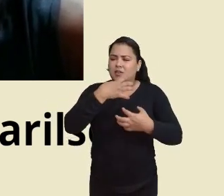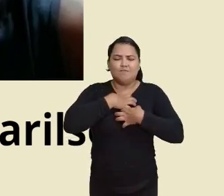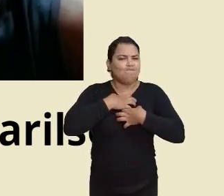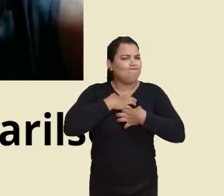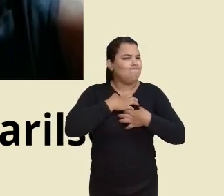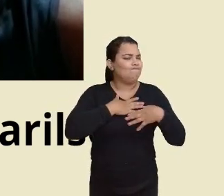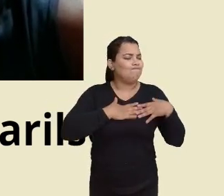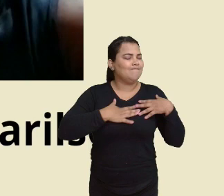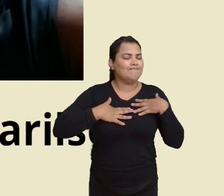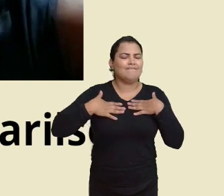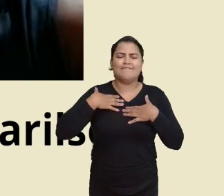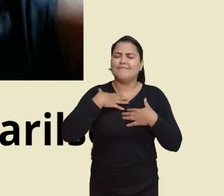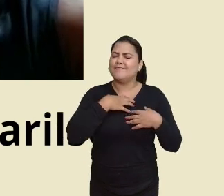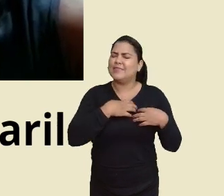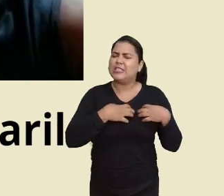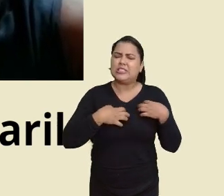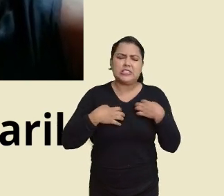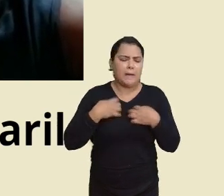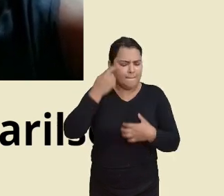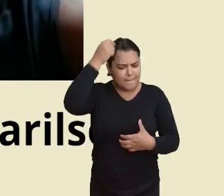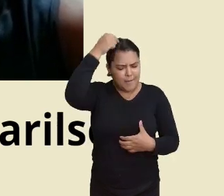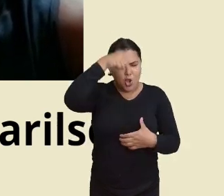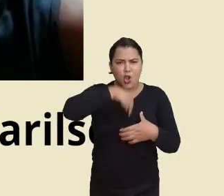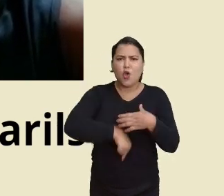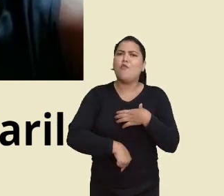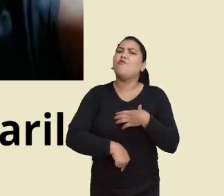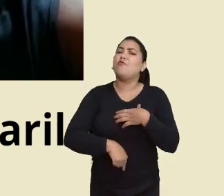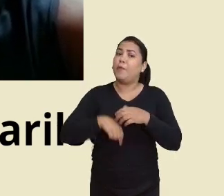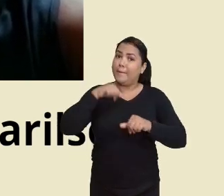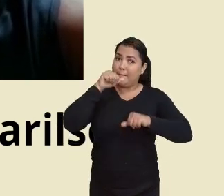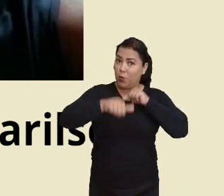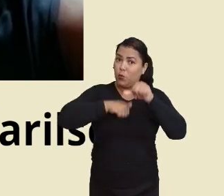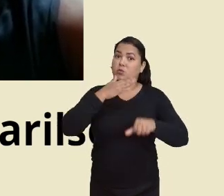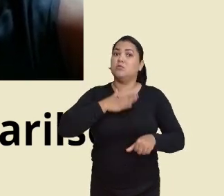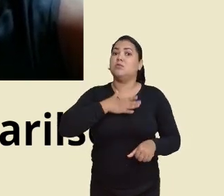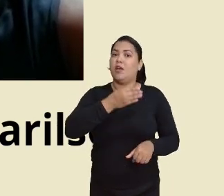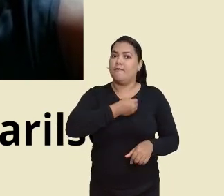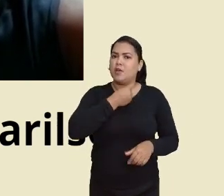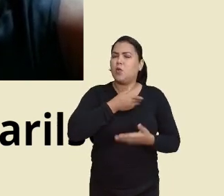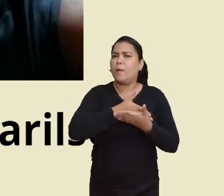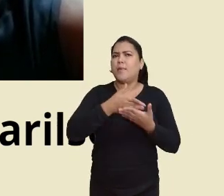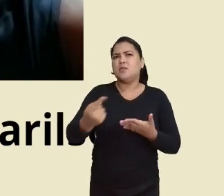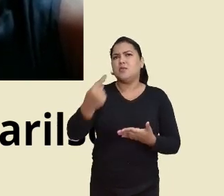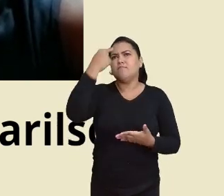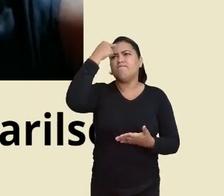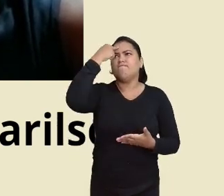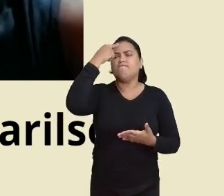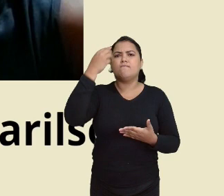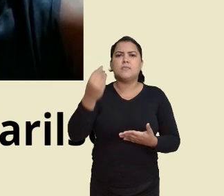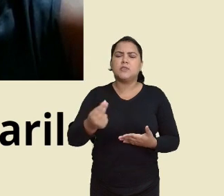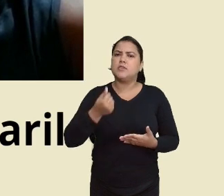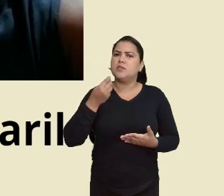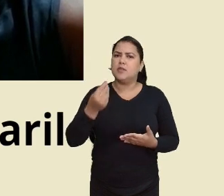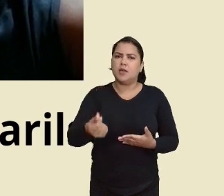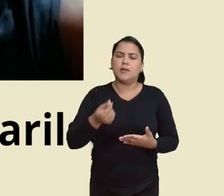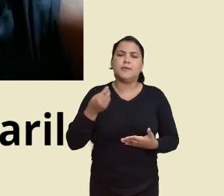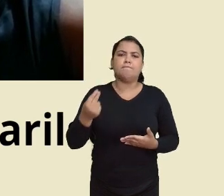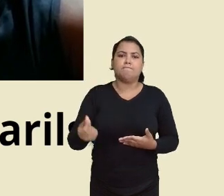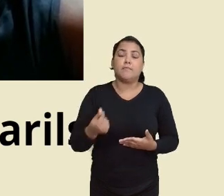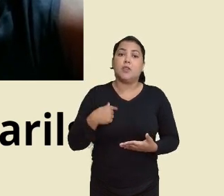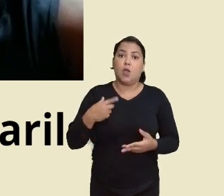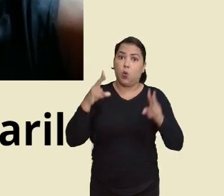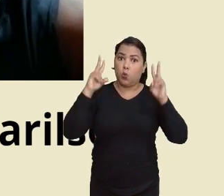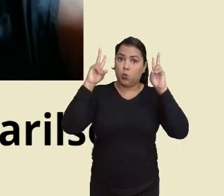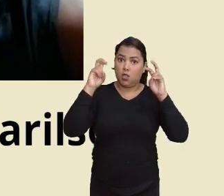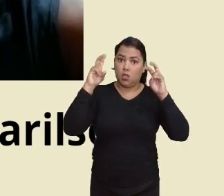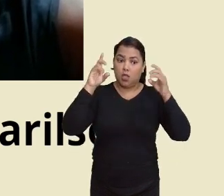comigo, modificou muito a minha vida, me fez repensar bastante coisas em relação